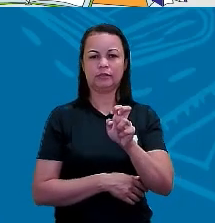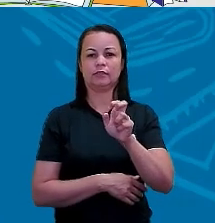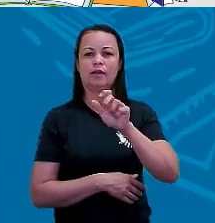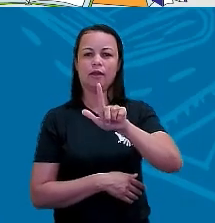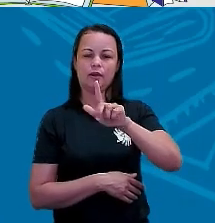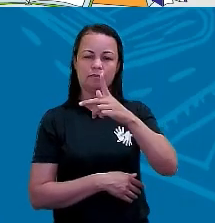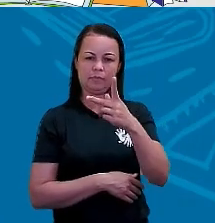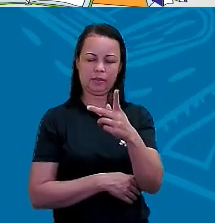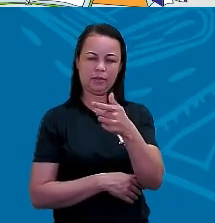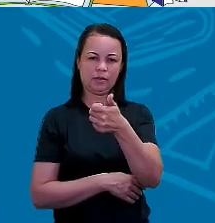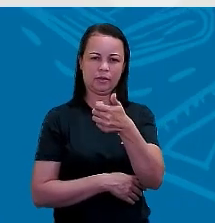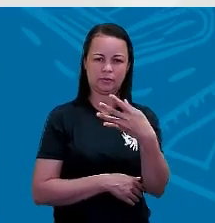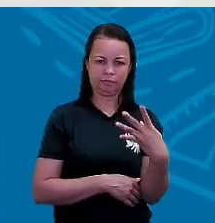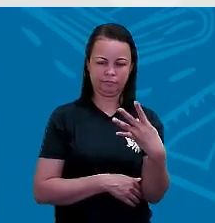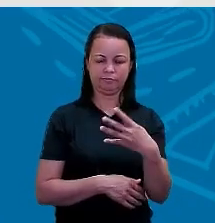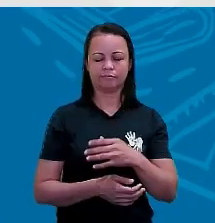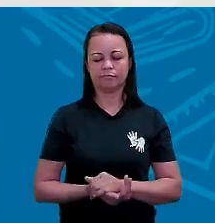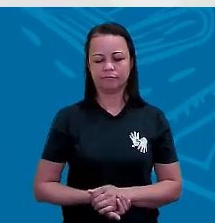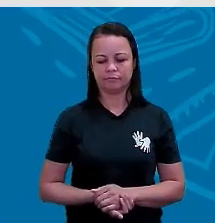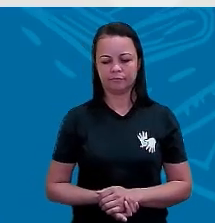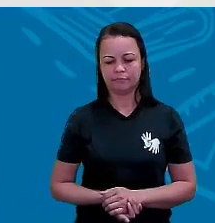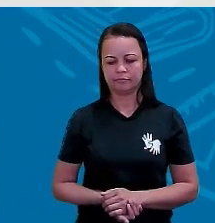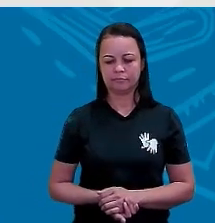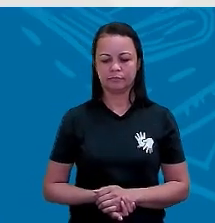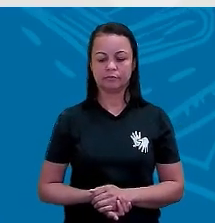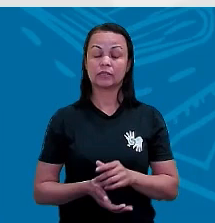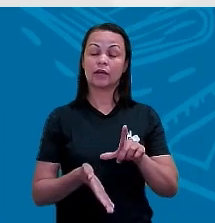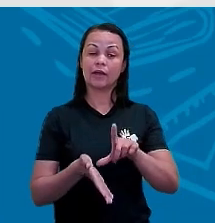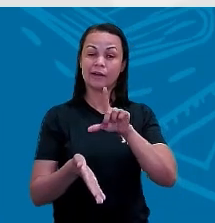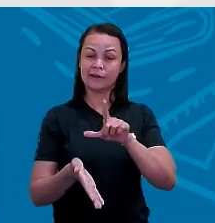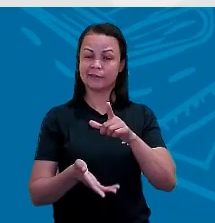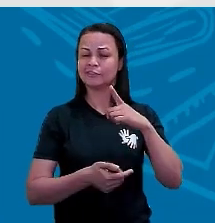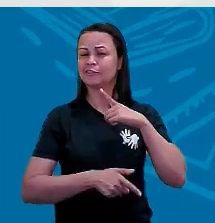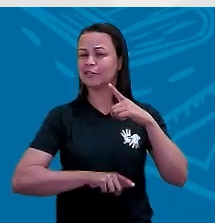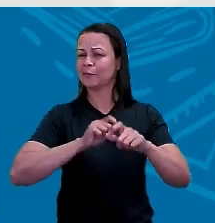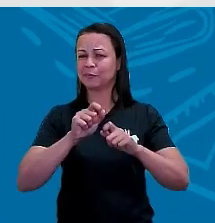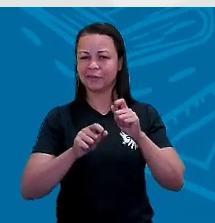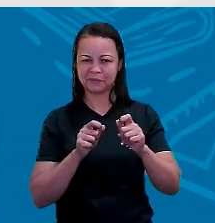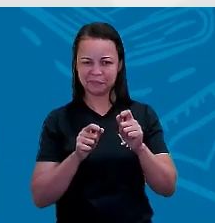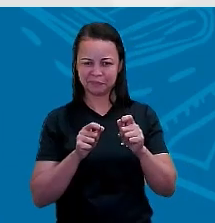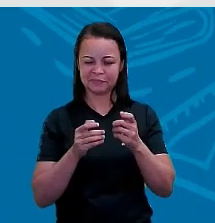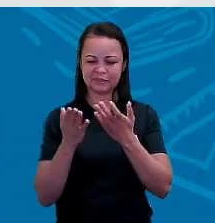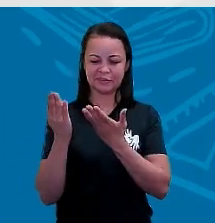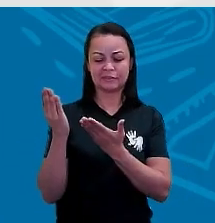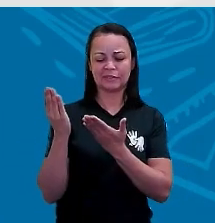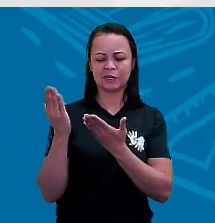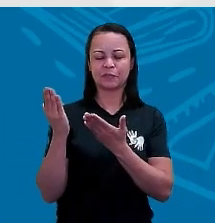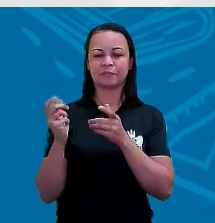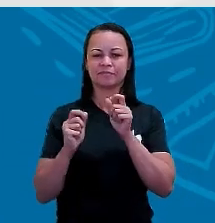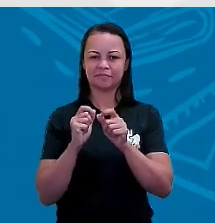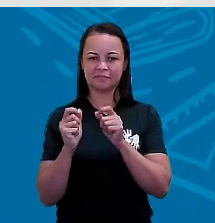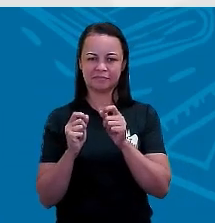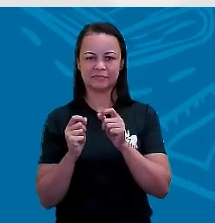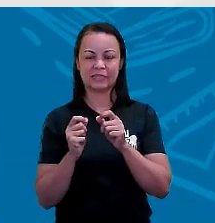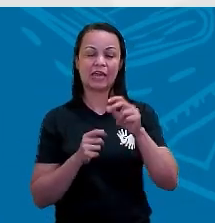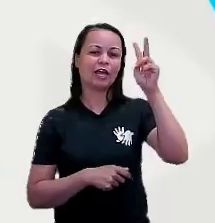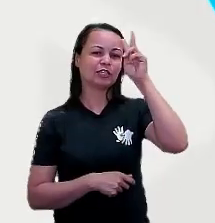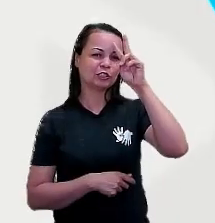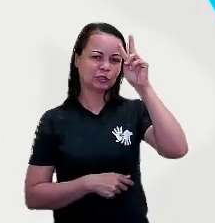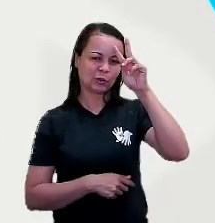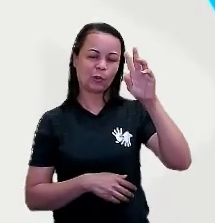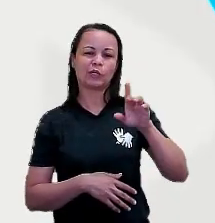15LP14, tá bom? Então, vamos lá. Mas antes, olha o que tem aí, ó. O que é isso, pessoal? A nossa história